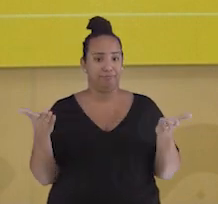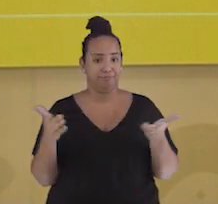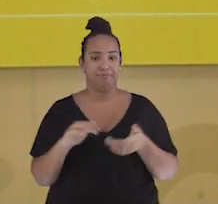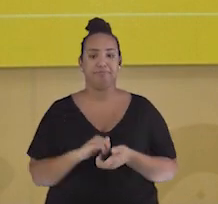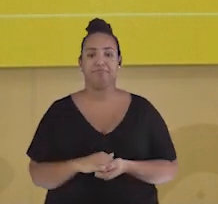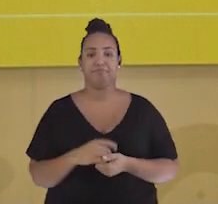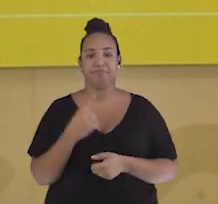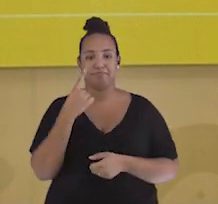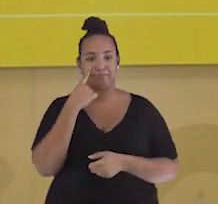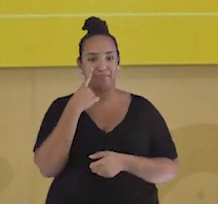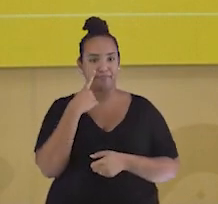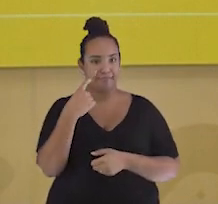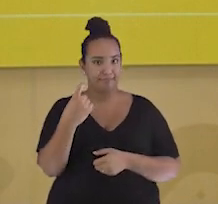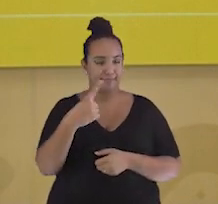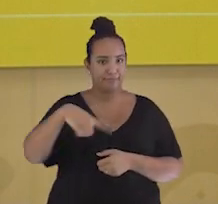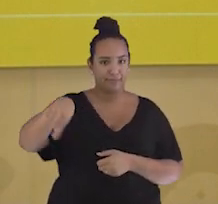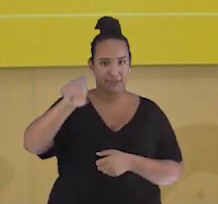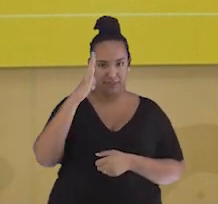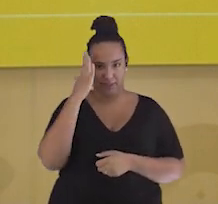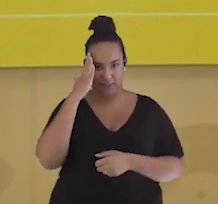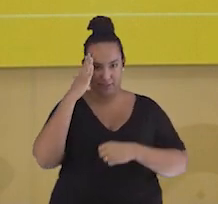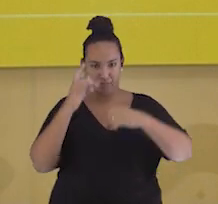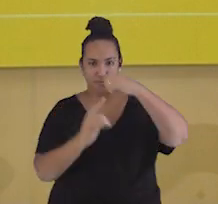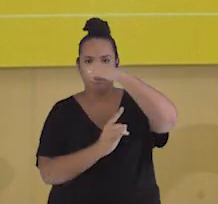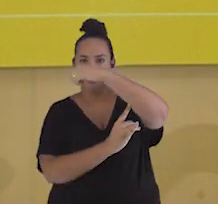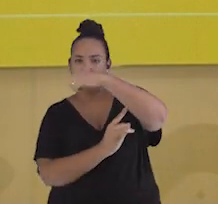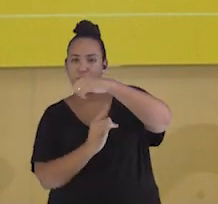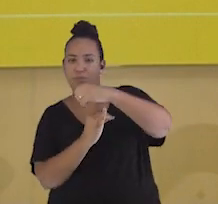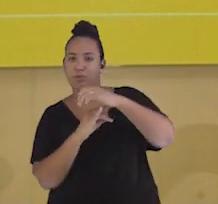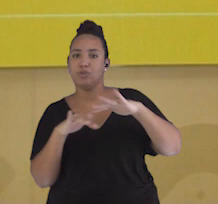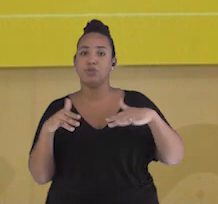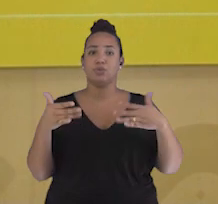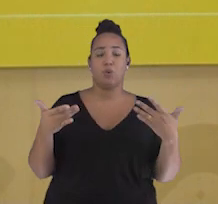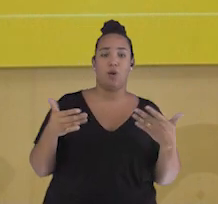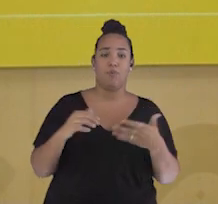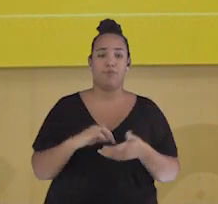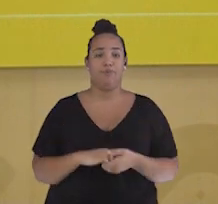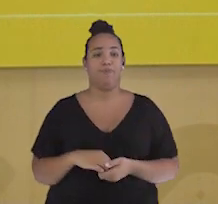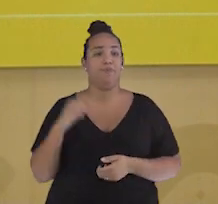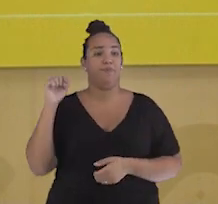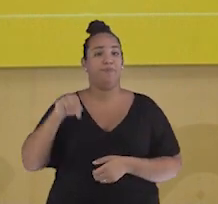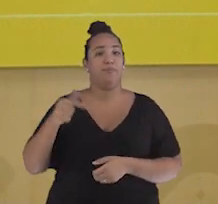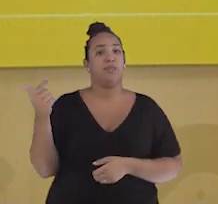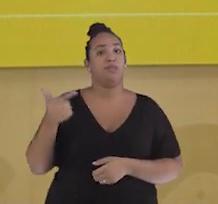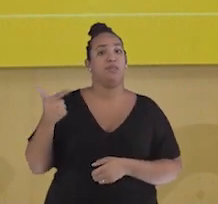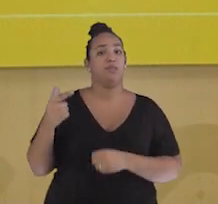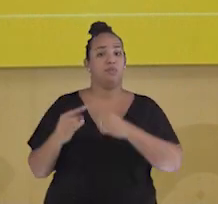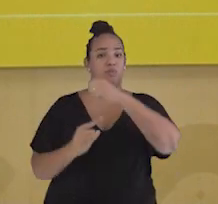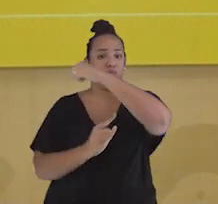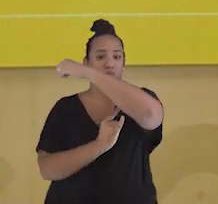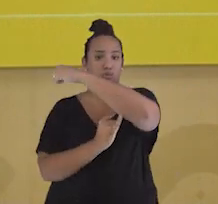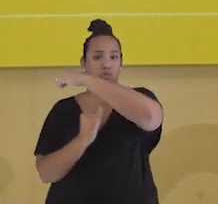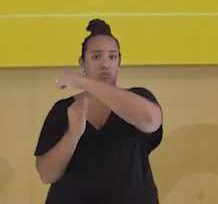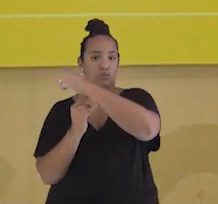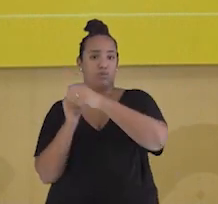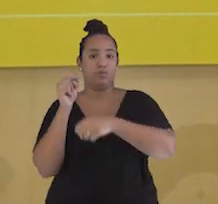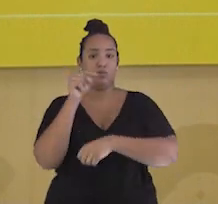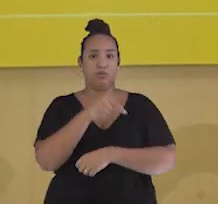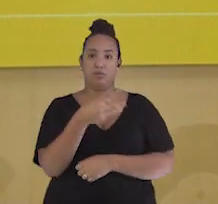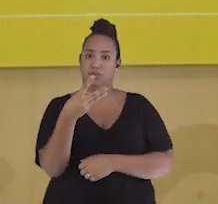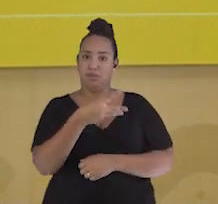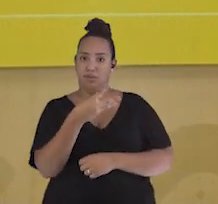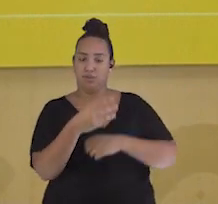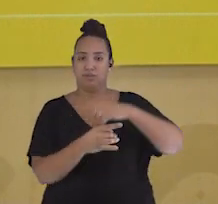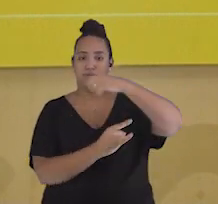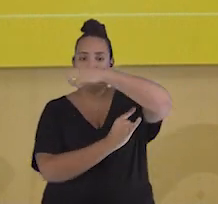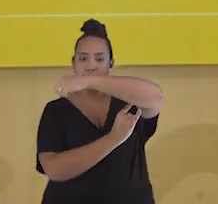umas às outras quando o acesso terrestre fica comprometido. E eu vou trazer duas imagens para vocês verem essas